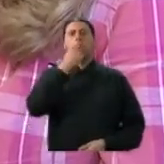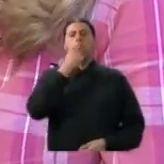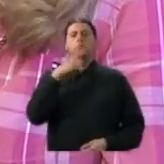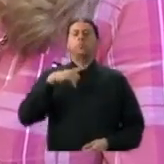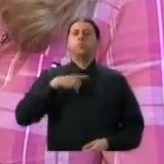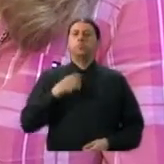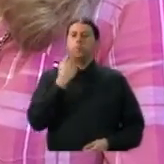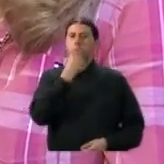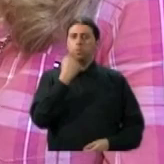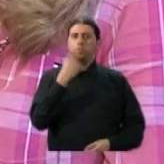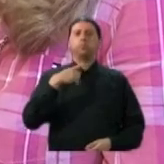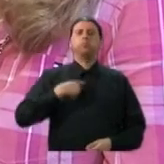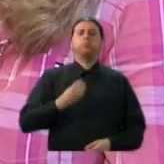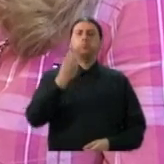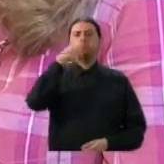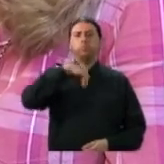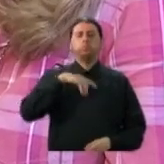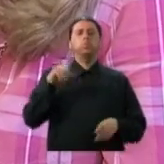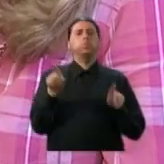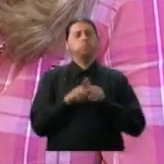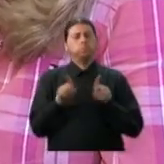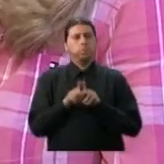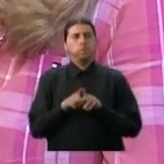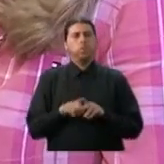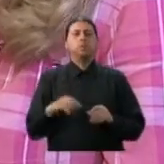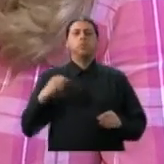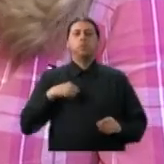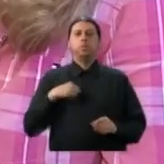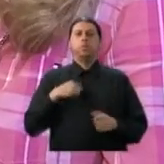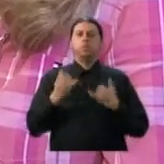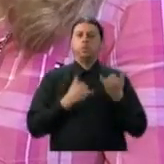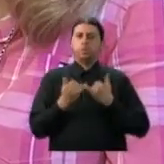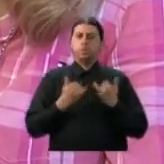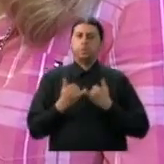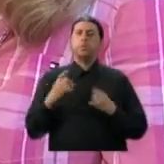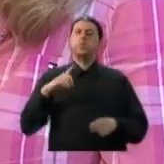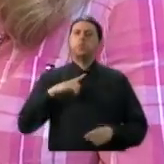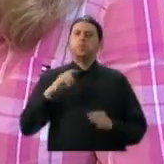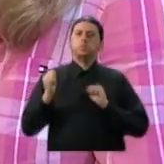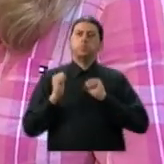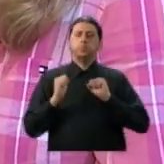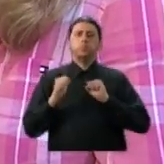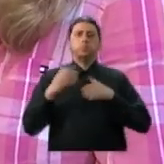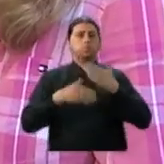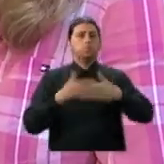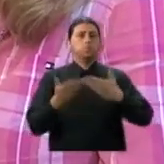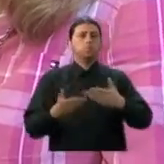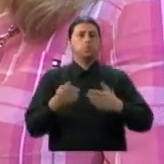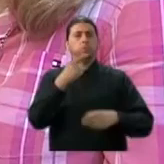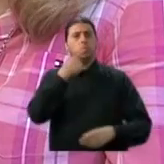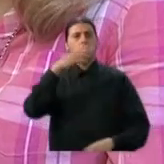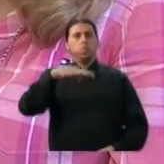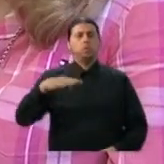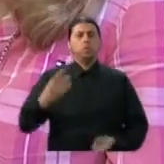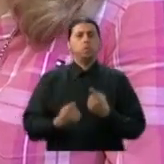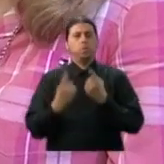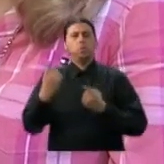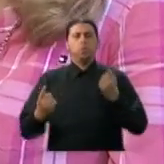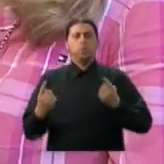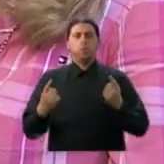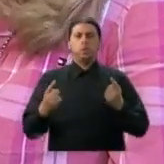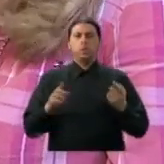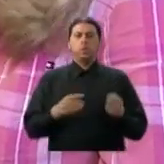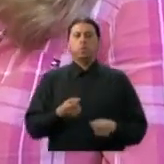as crianças, ao tomar a vacina, eliminam ela no meio ambiente. Então, indiretamente, tu está dando a possibilidade até para que algumas